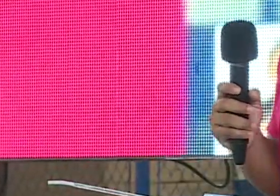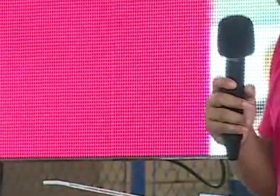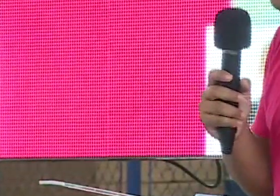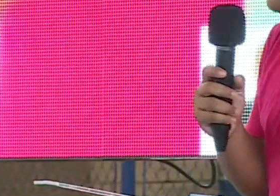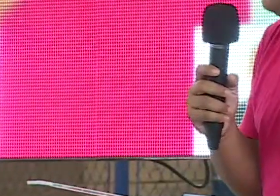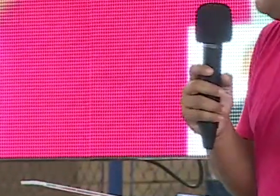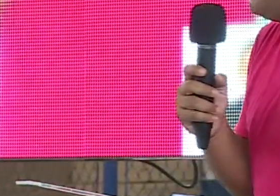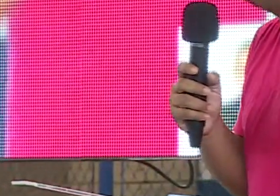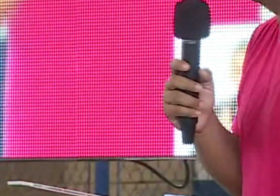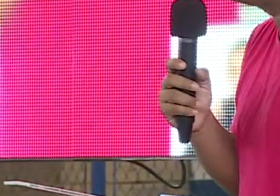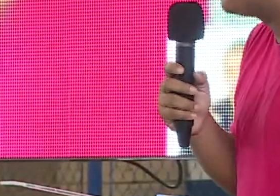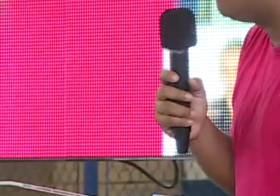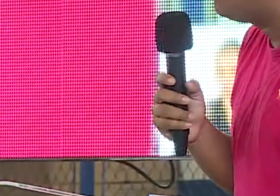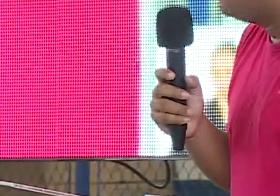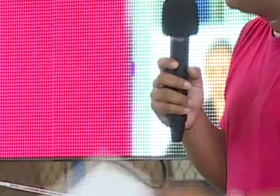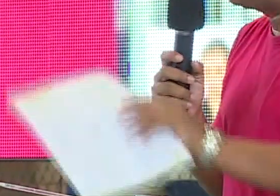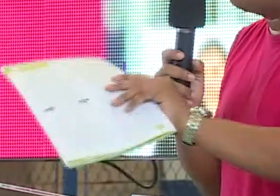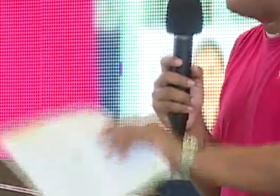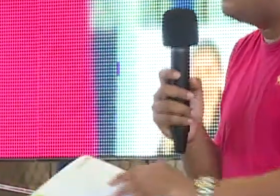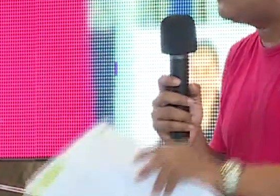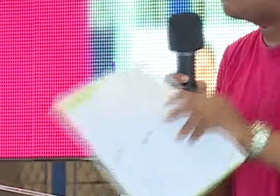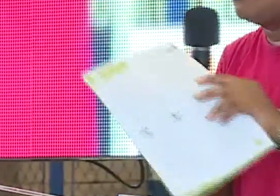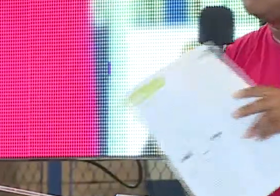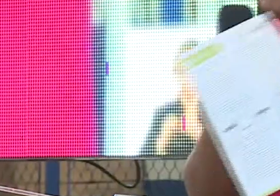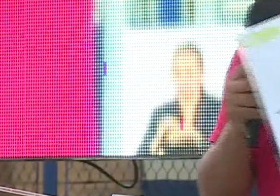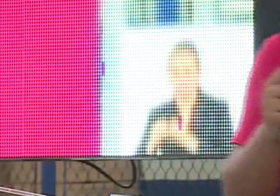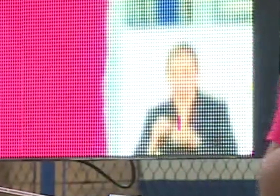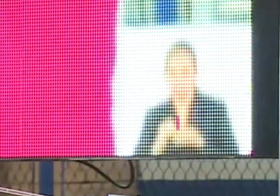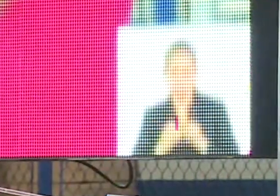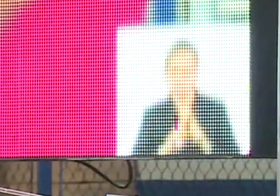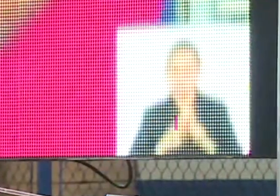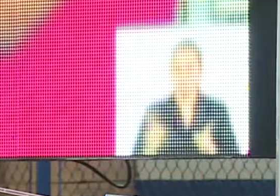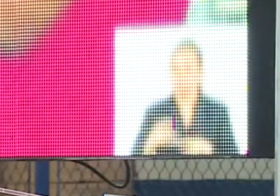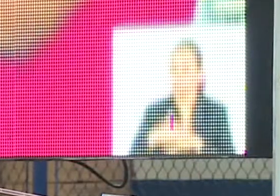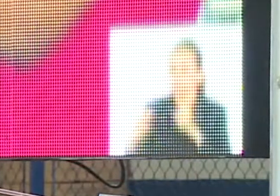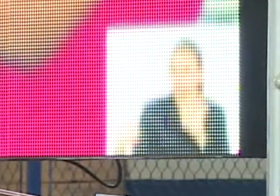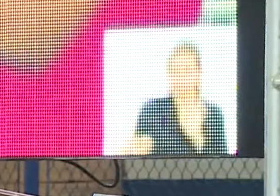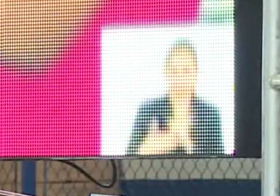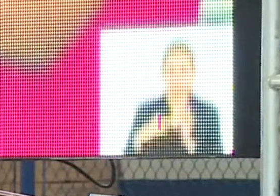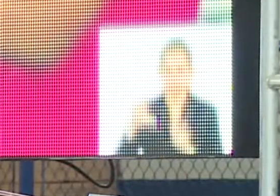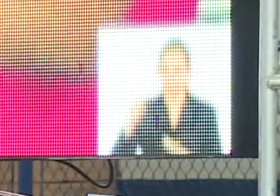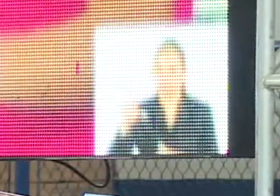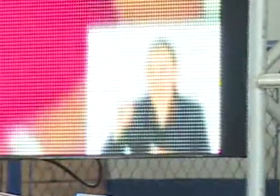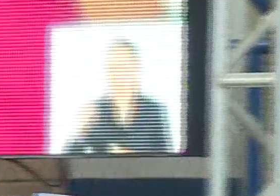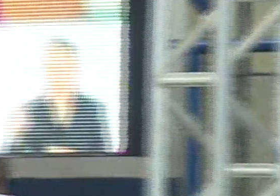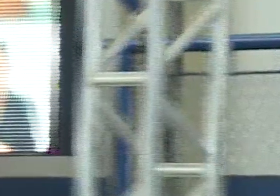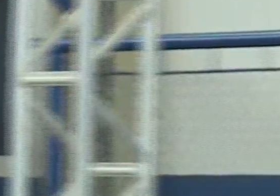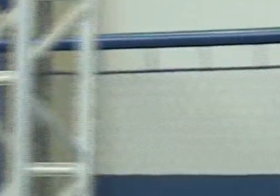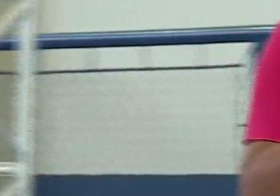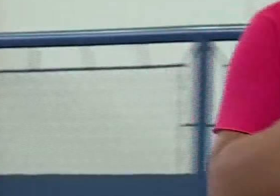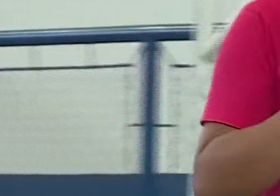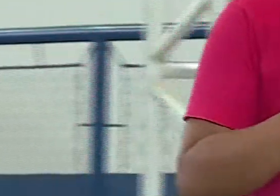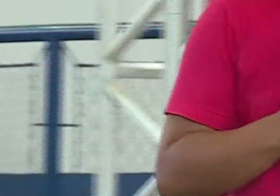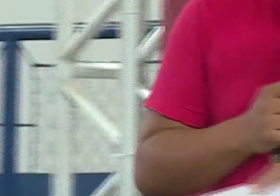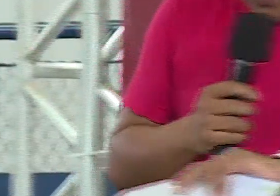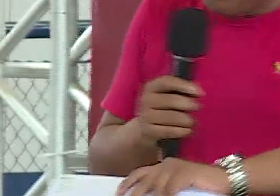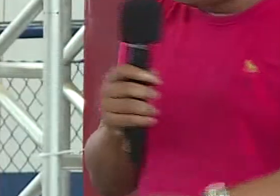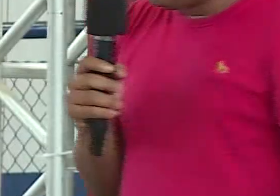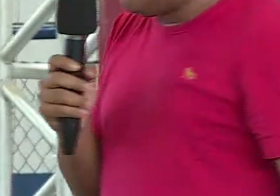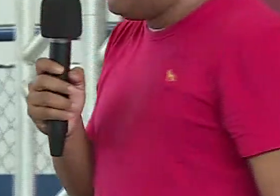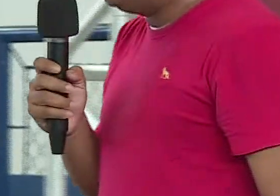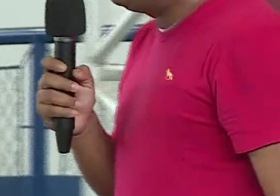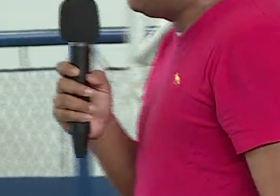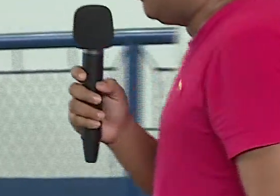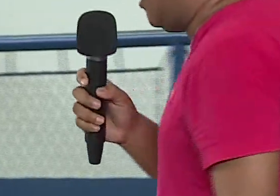pode gerar uma reação. Somente as colisões efetivas é que geram a reação. Portanto, primeira questão,